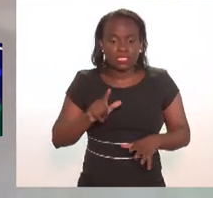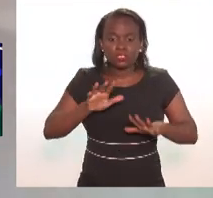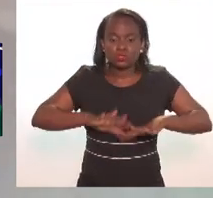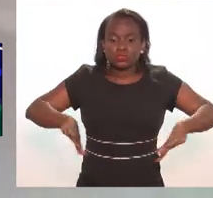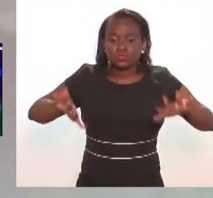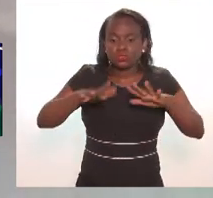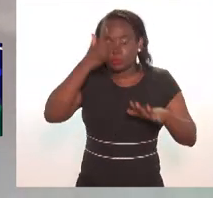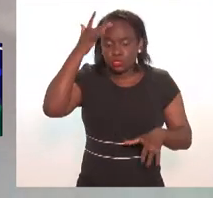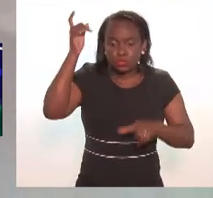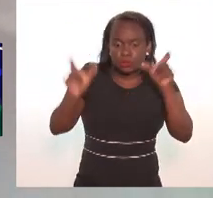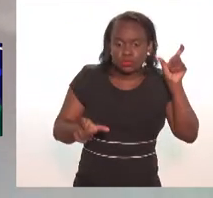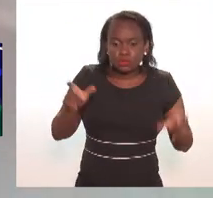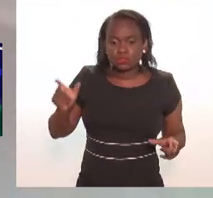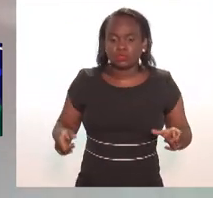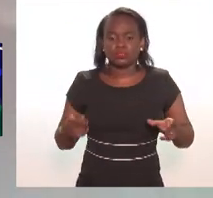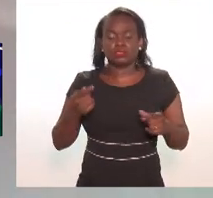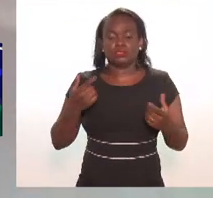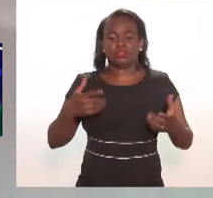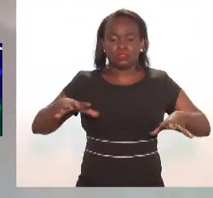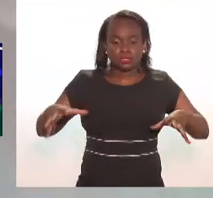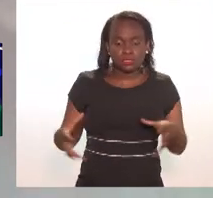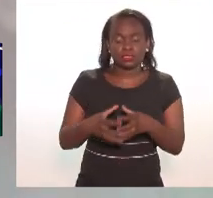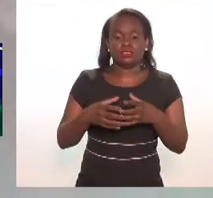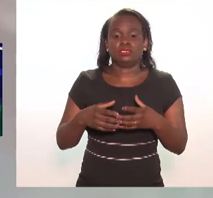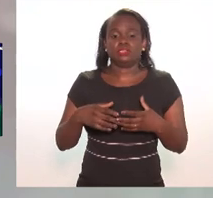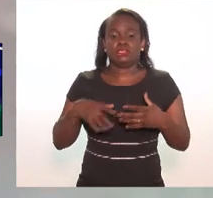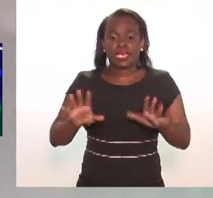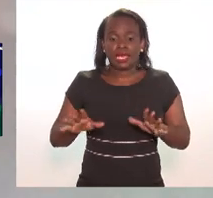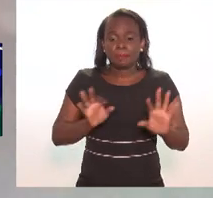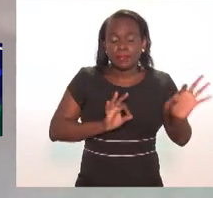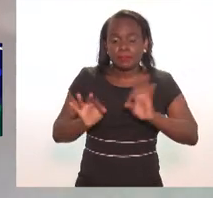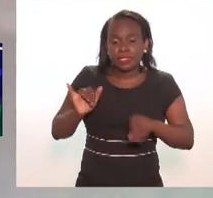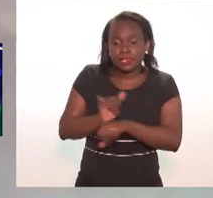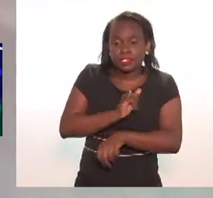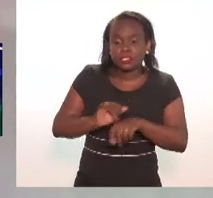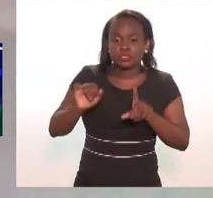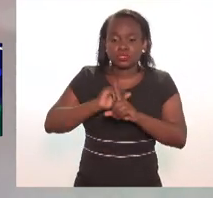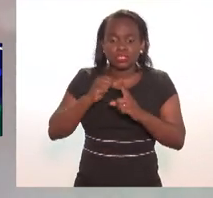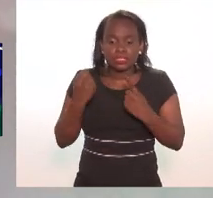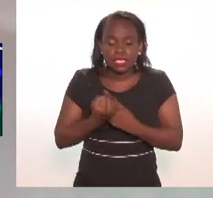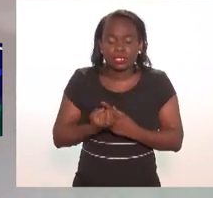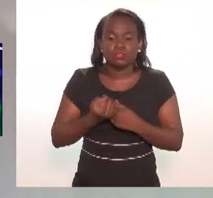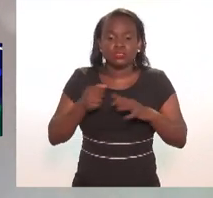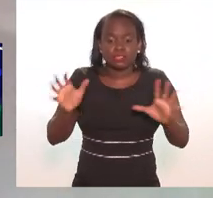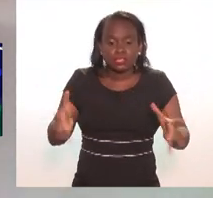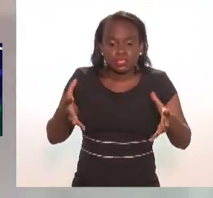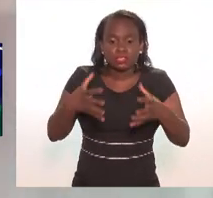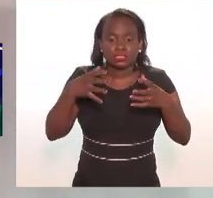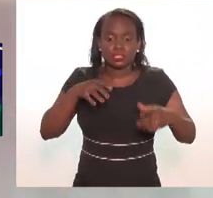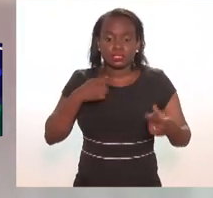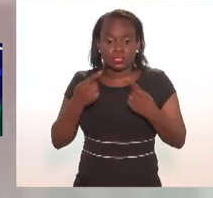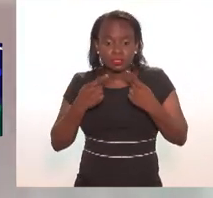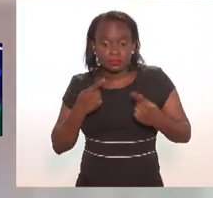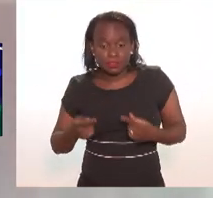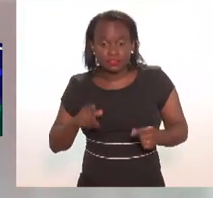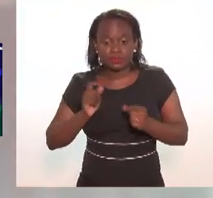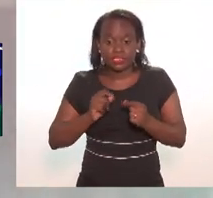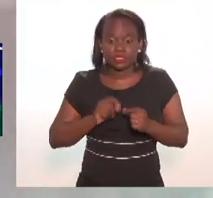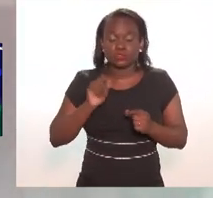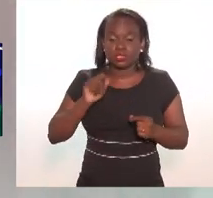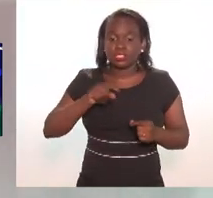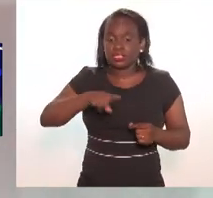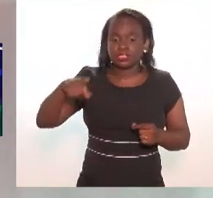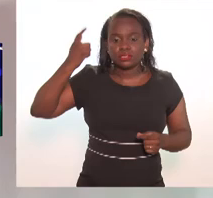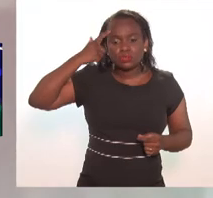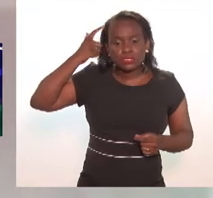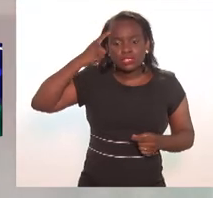os atores lá da ponta, para que a gente possa criar ferramentas sociais que estejam envolvendo nesse debate e fazendo com que essa